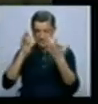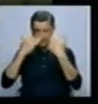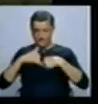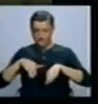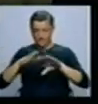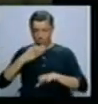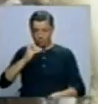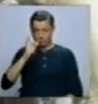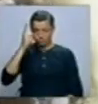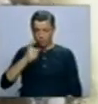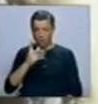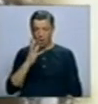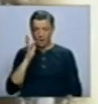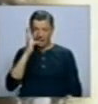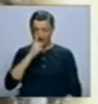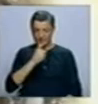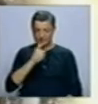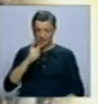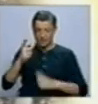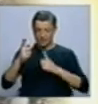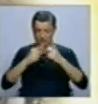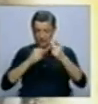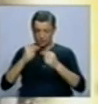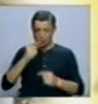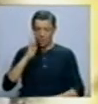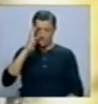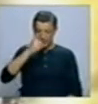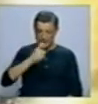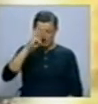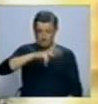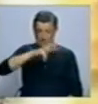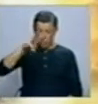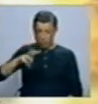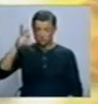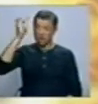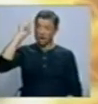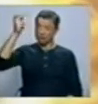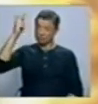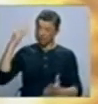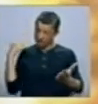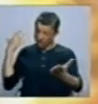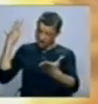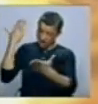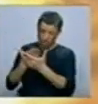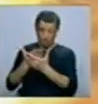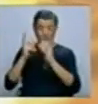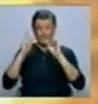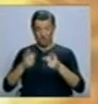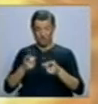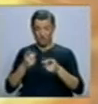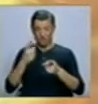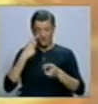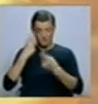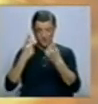poeira quente em estrelas com 1.000 milhões de anos. E, portanto, a interpretação que os cientistas fazem é precisamente para esta ilustração que nós estamos a